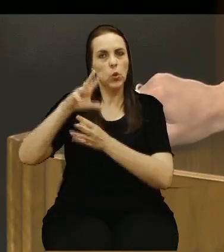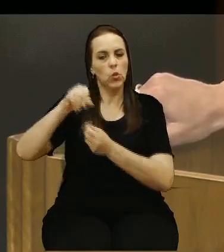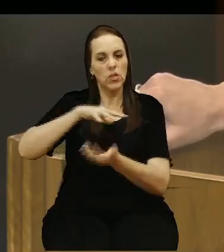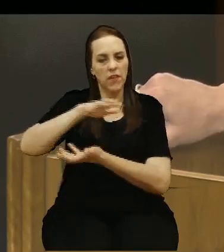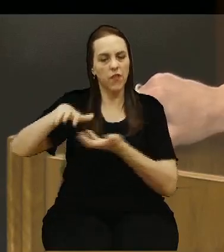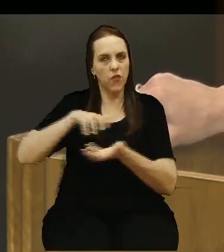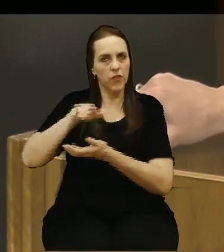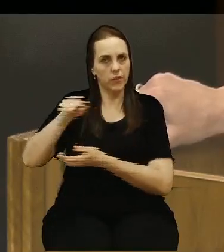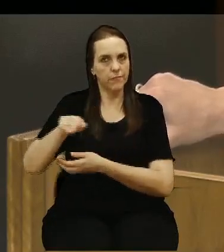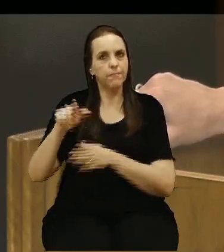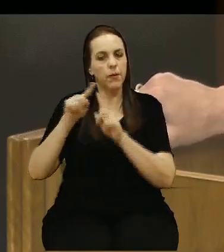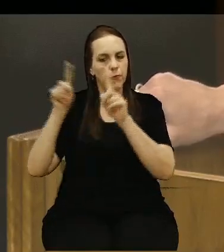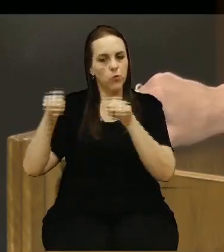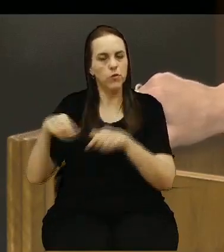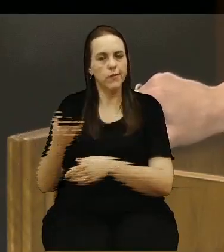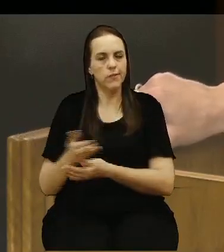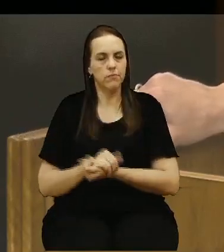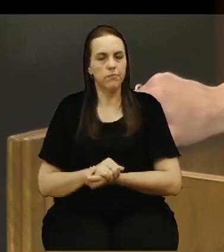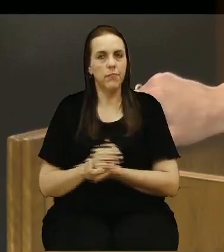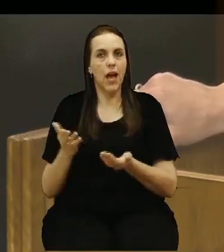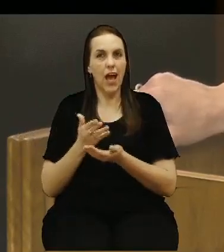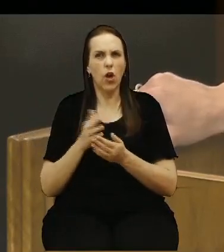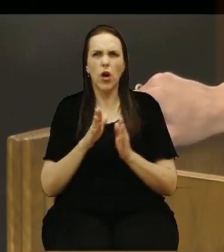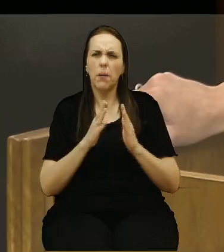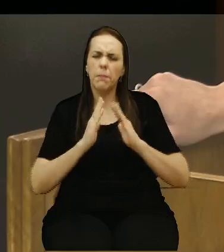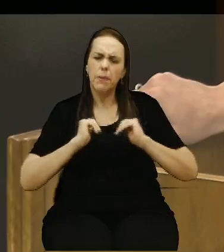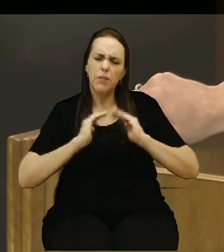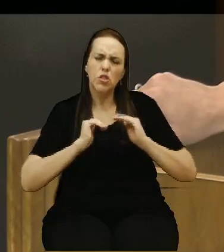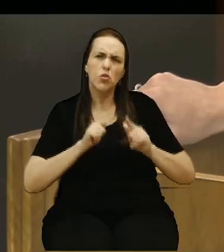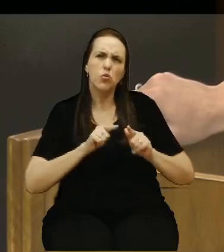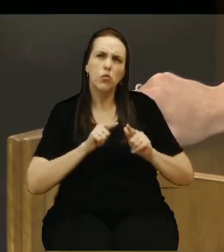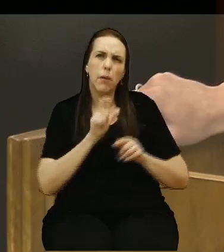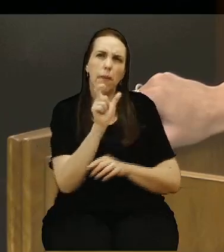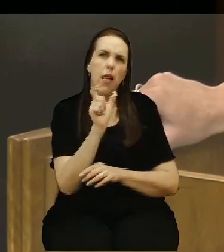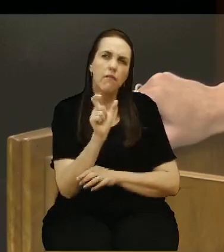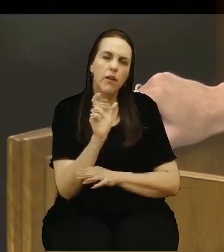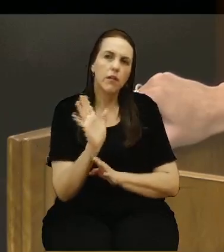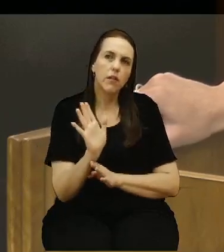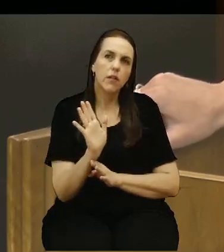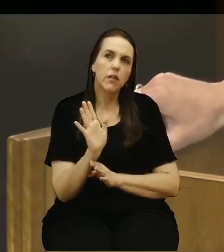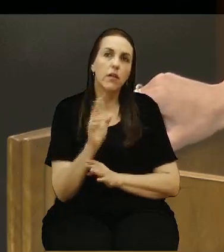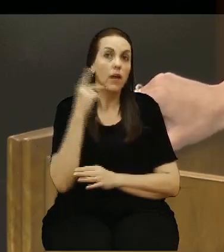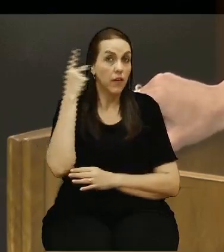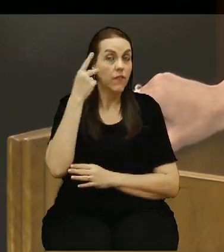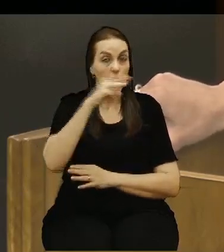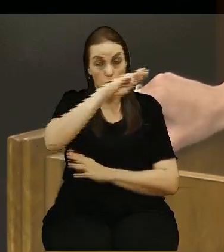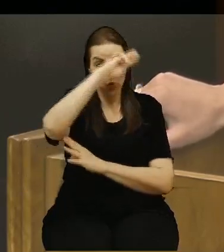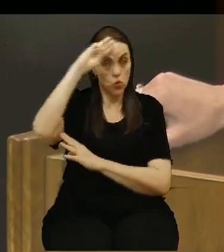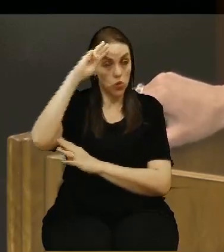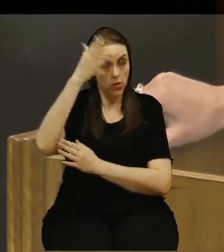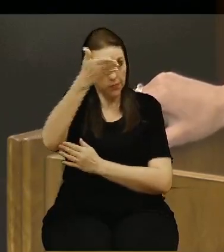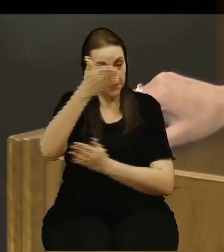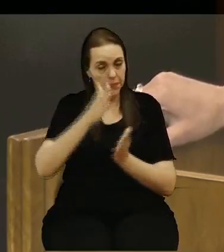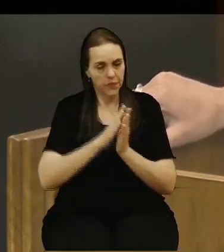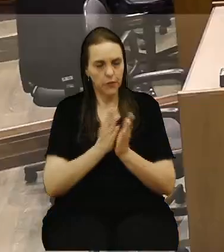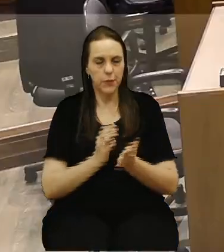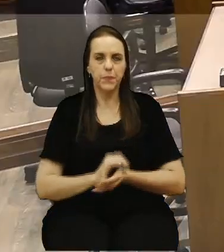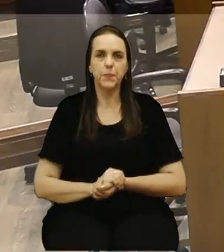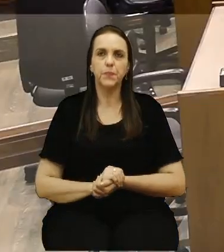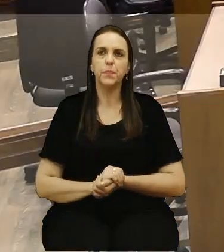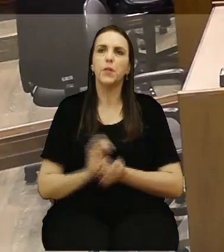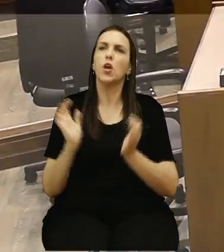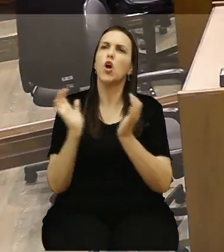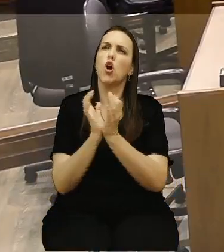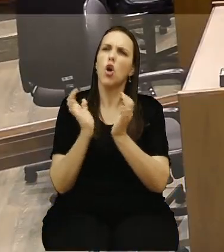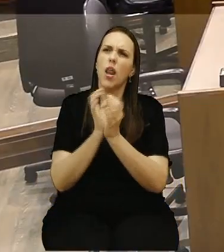eu passo a palavra, quem é que tinha pedido? Vereador Juliano Valim, por favor. Nobre colega